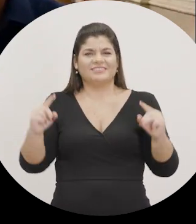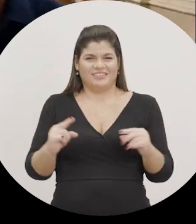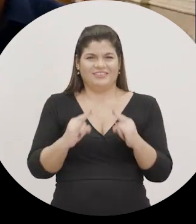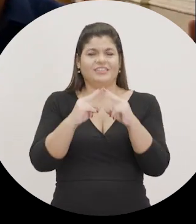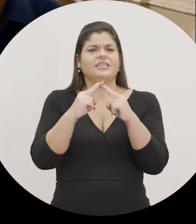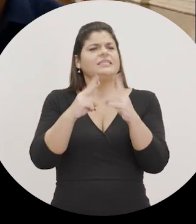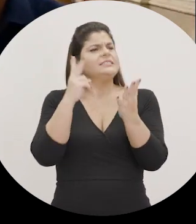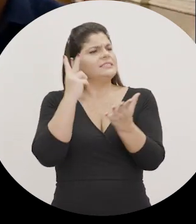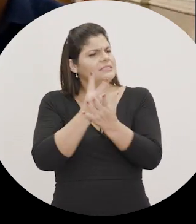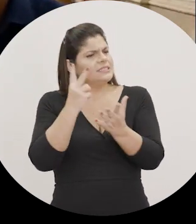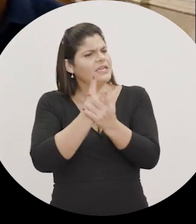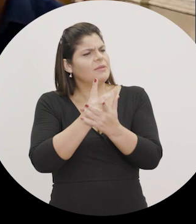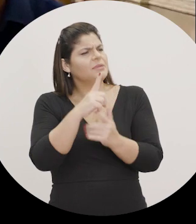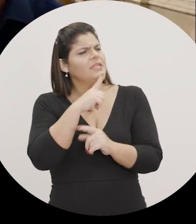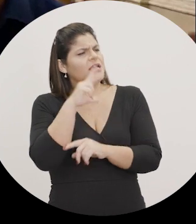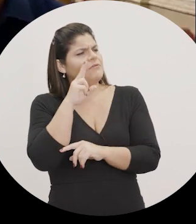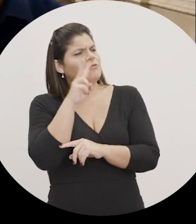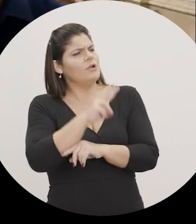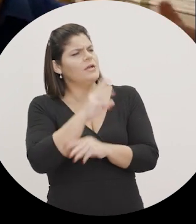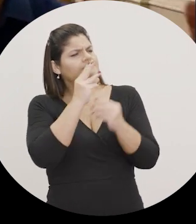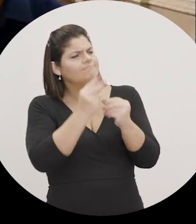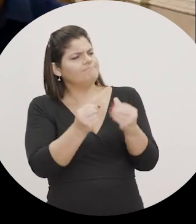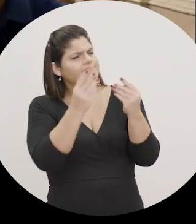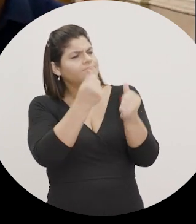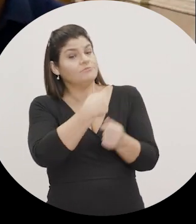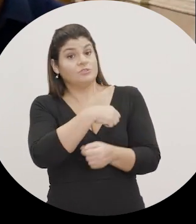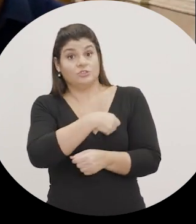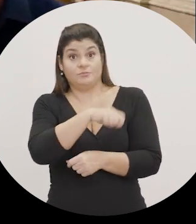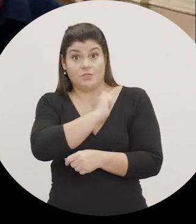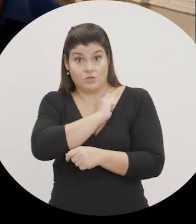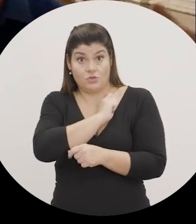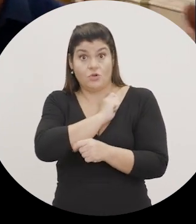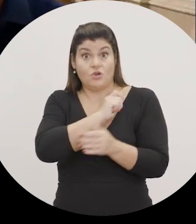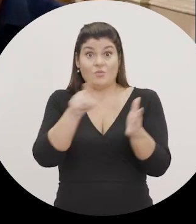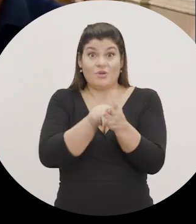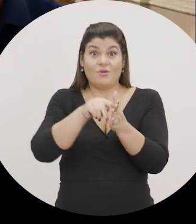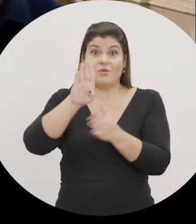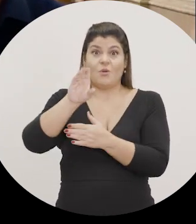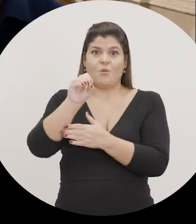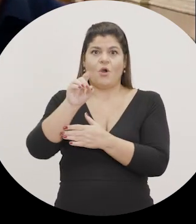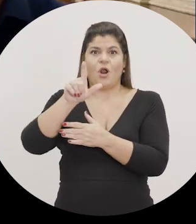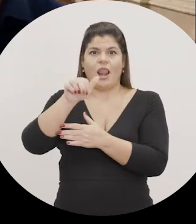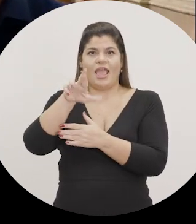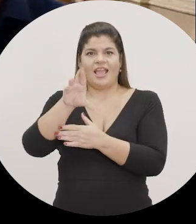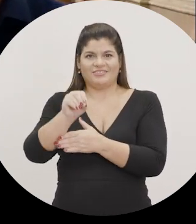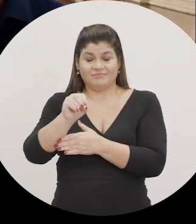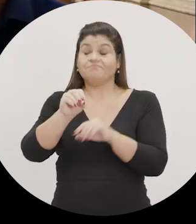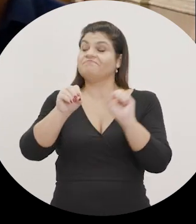para essa tradição espanhola, né? Com a Rapsódia Espanhola, com o próprio Bolero.